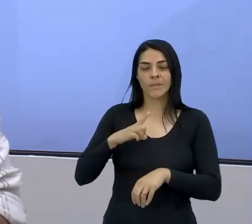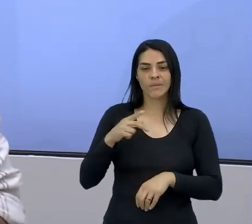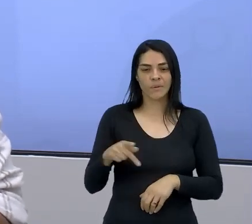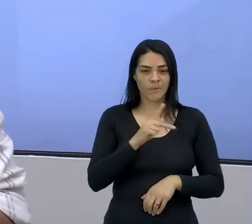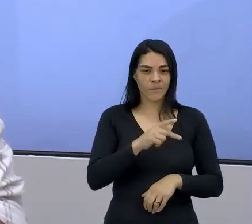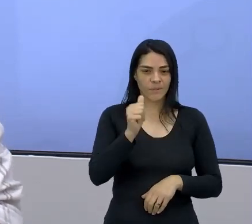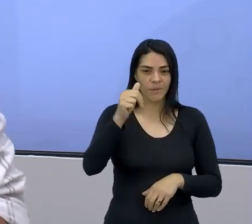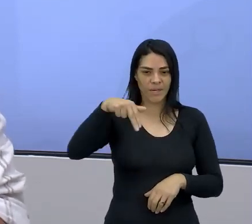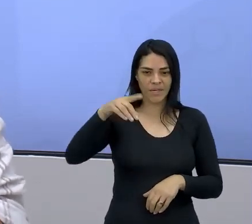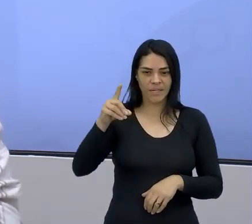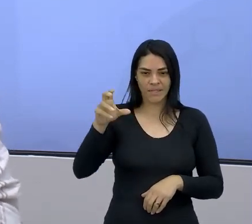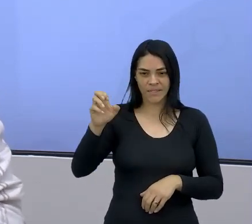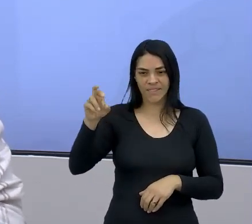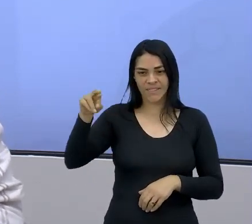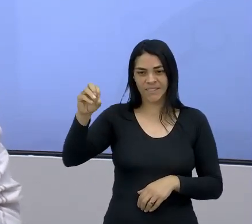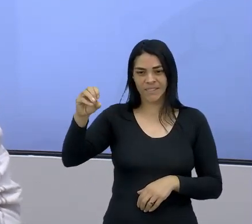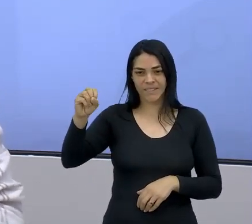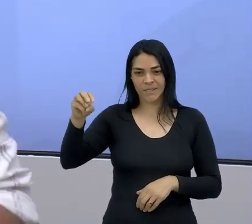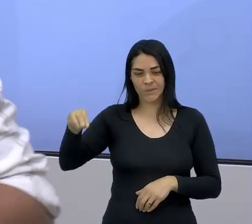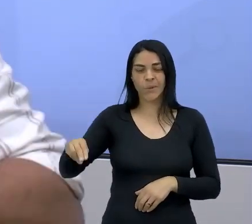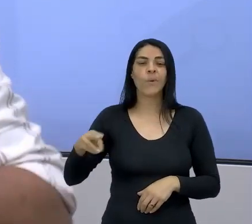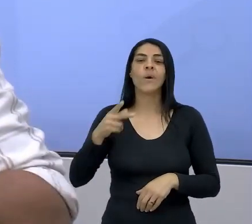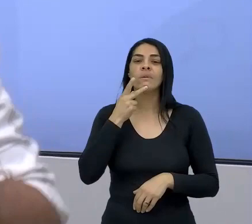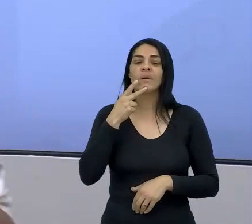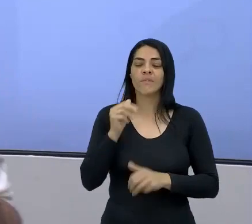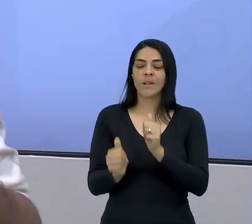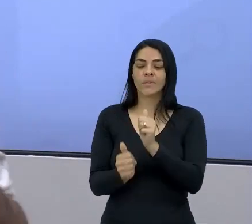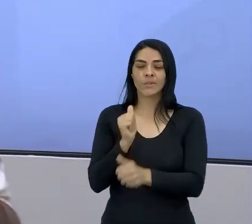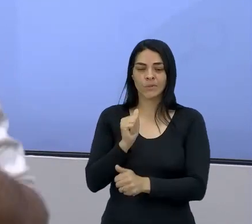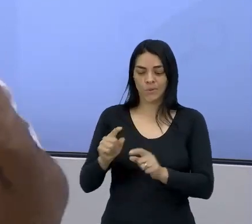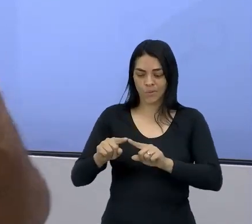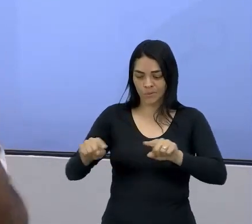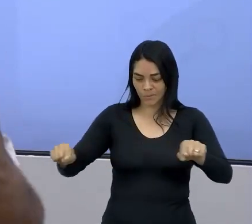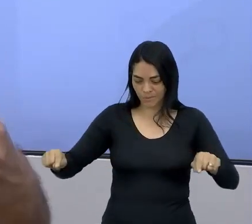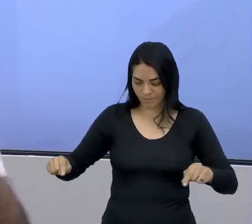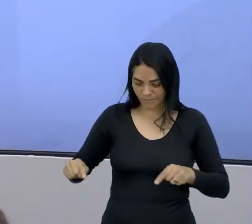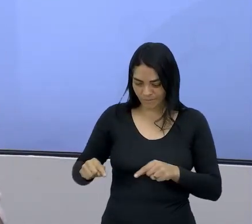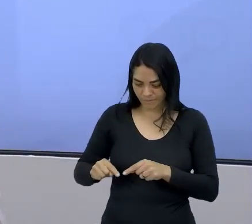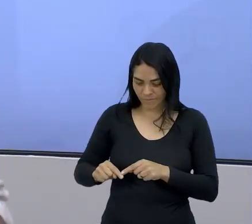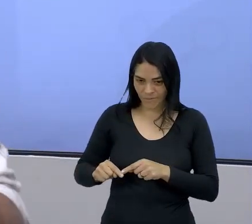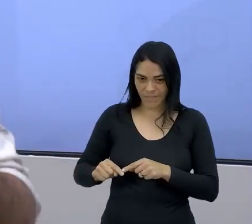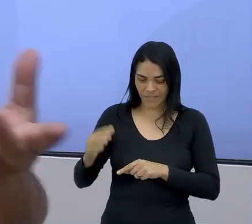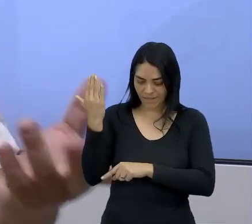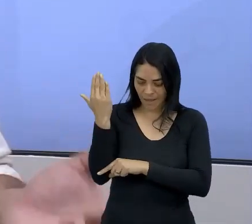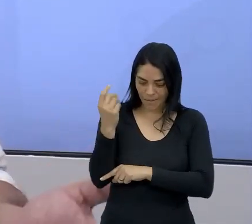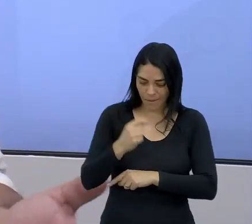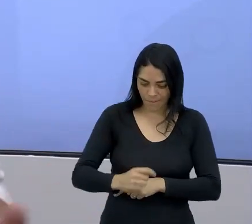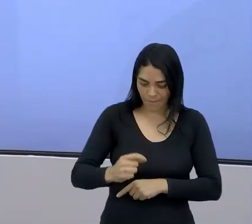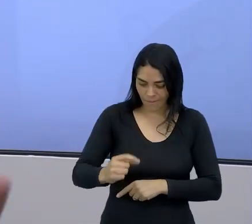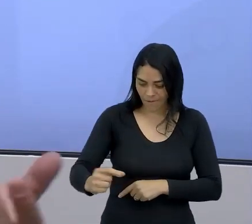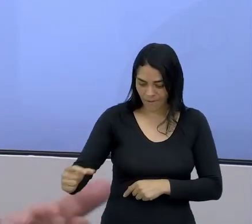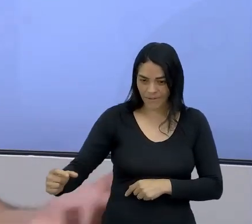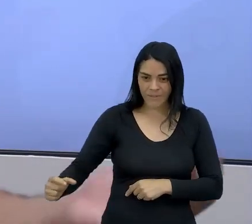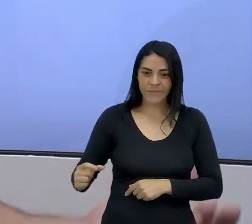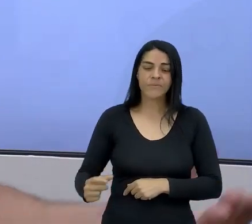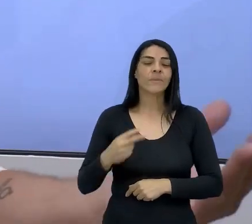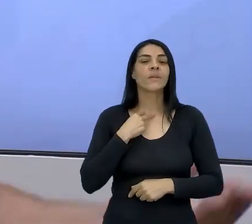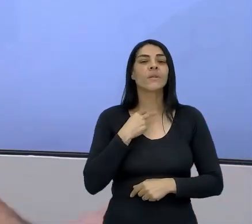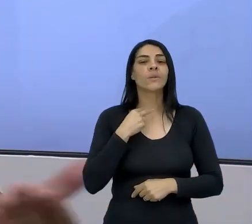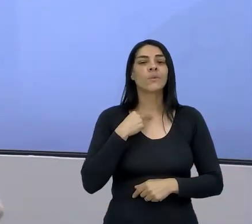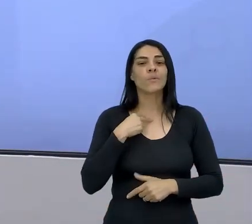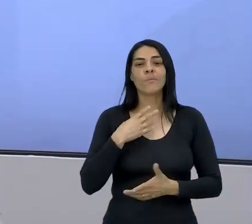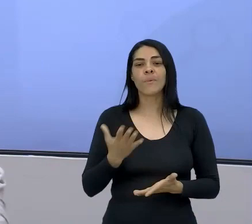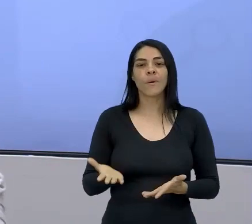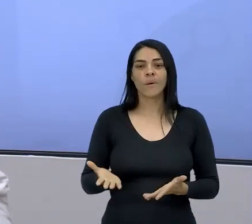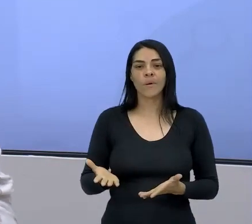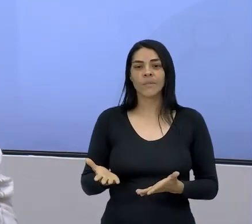Félix falando sobre jogos de tabuleiro, porque quando a gente fala de design de games, a gente está falando também dos jogos de tabuleiro, eles não podem ficar de